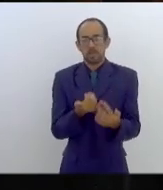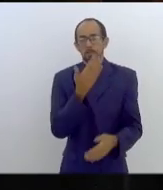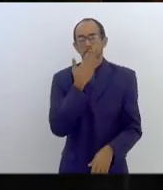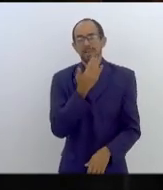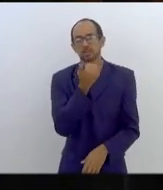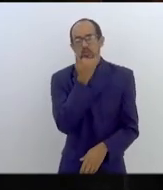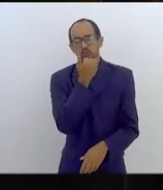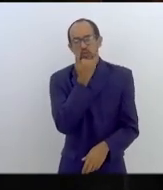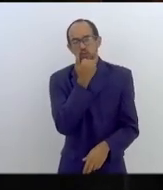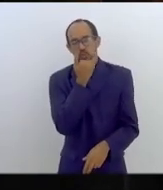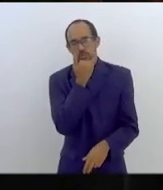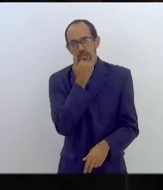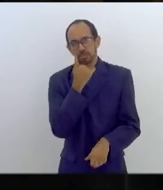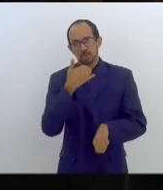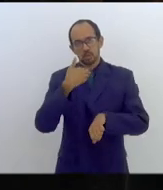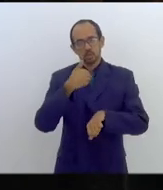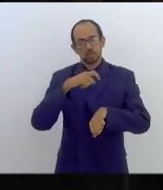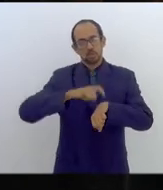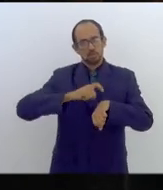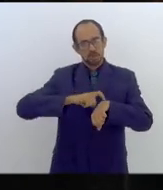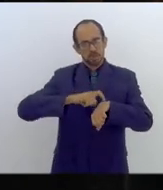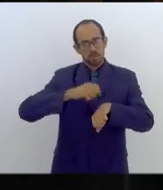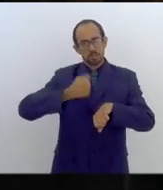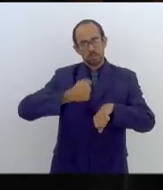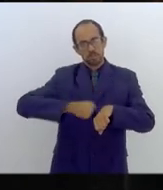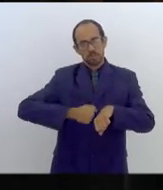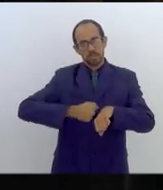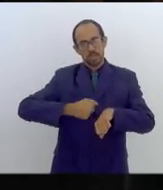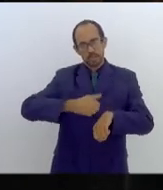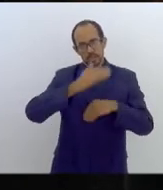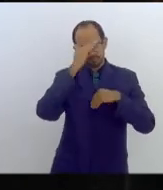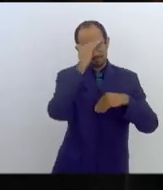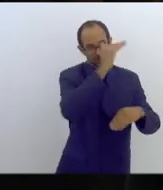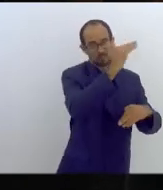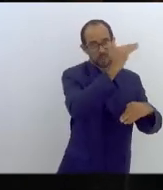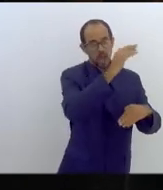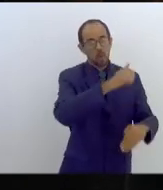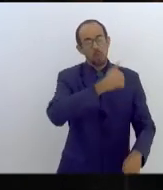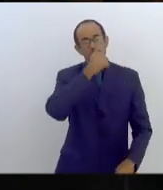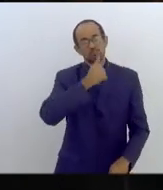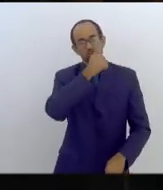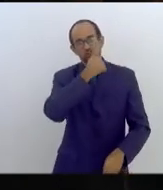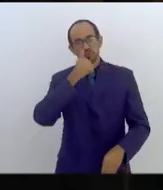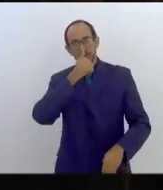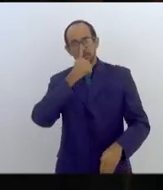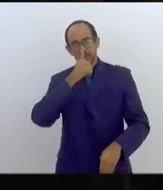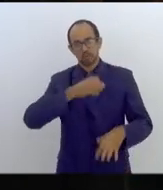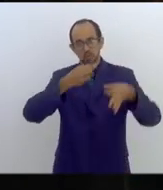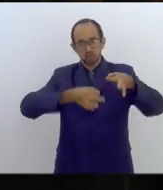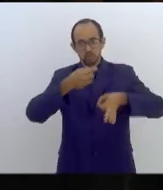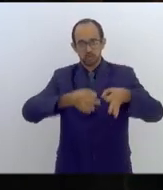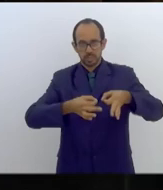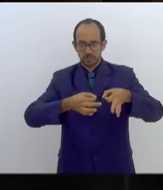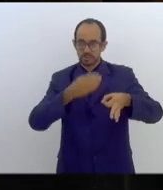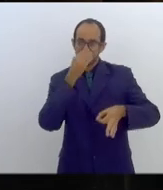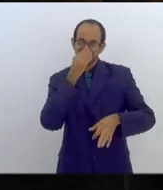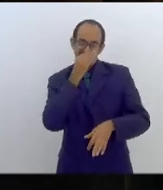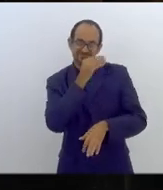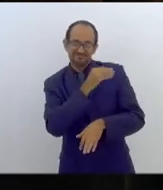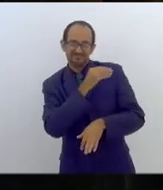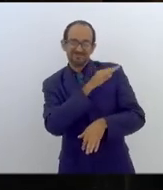desculpas sinceras pelos momentos e que tive de Honrar meu juramento de magistrado e deixá-los um pouco de lado para poder cumprir a minha missão